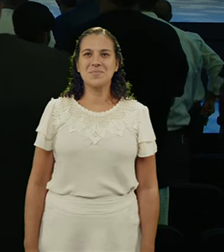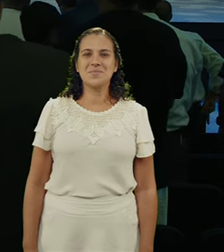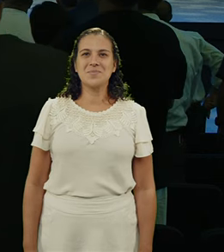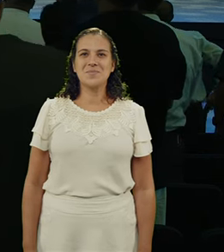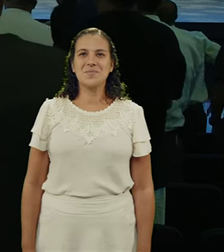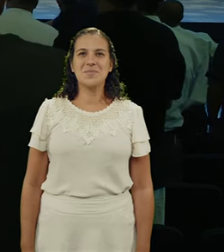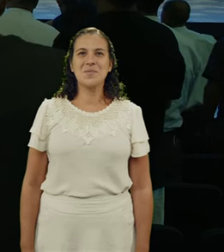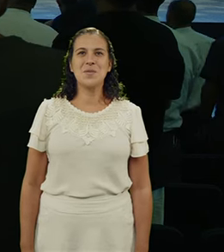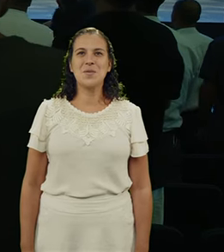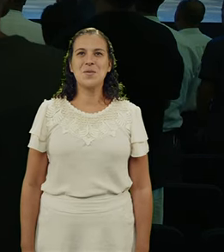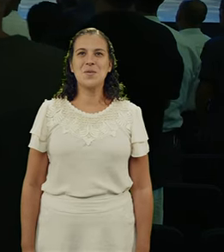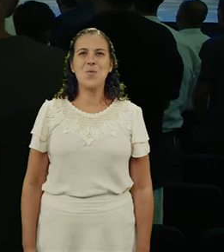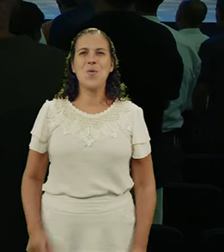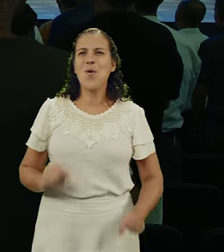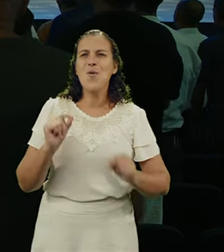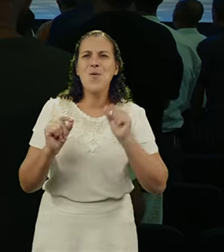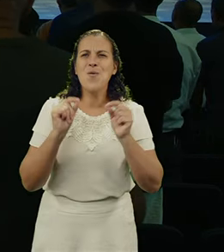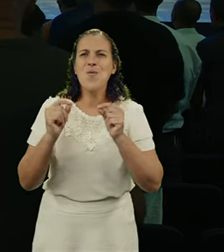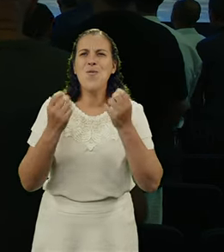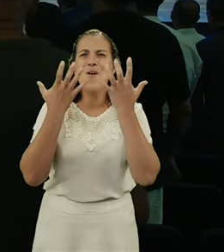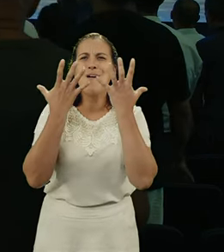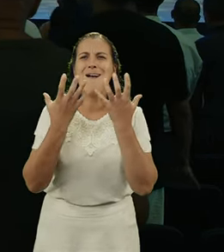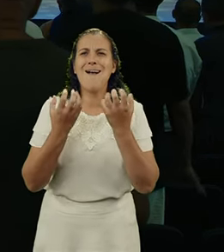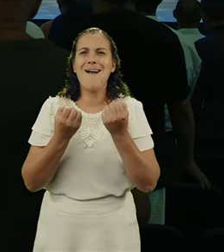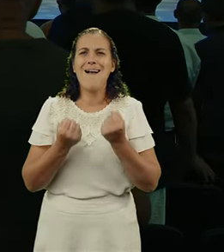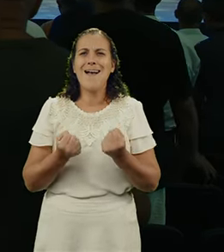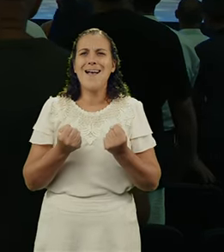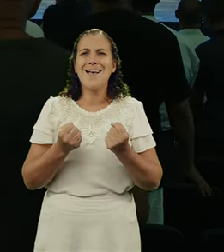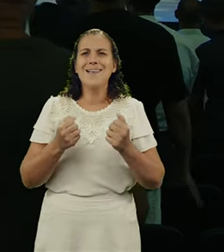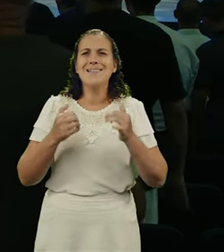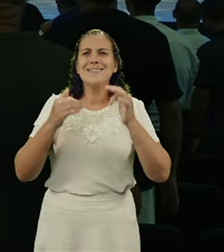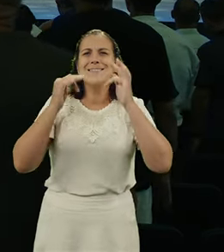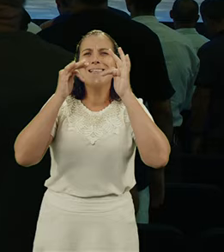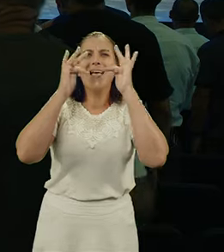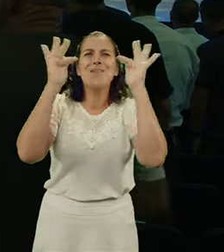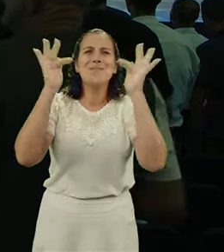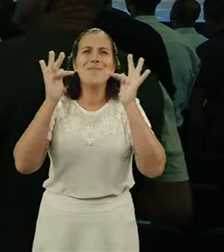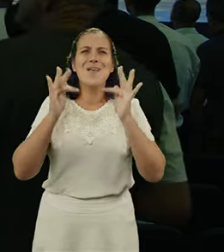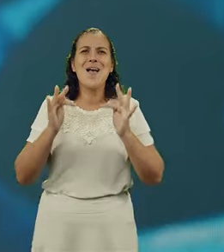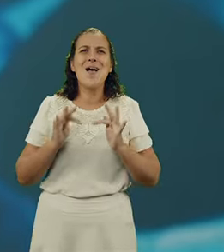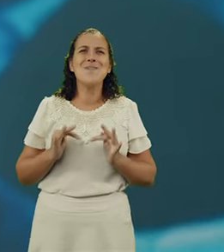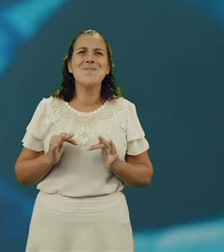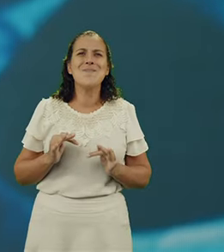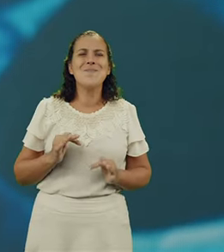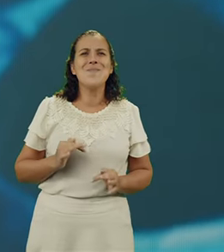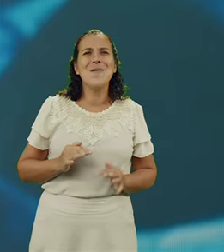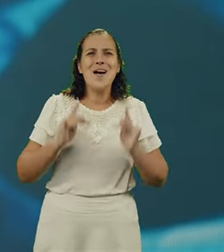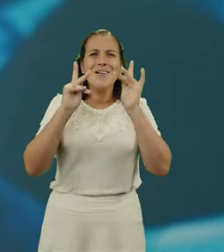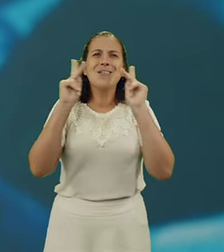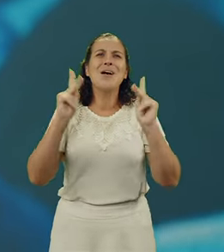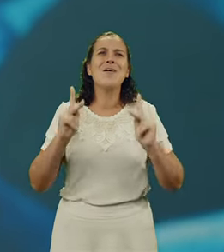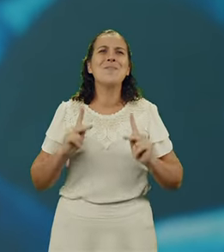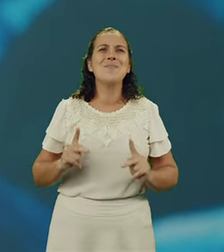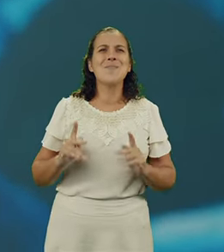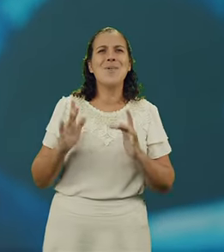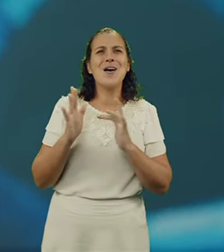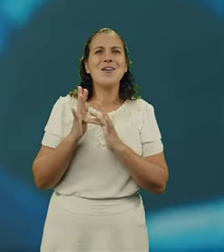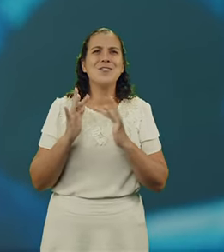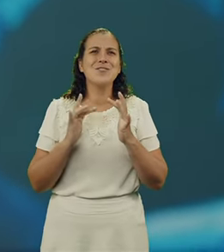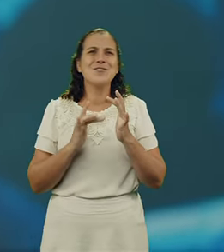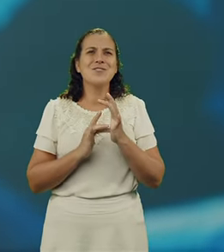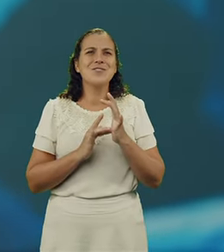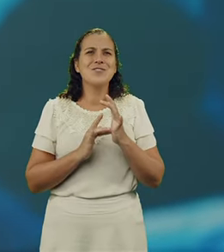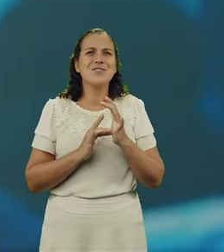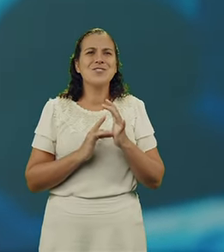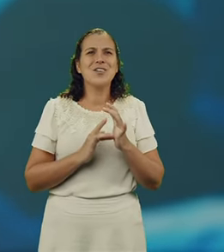Aceita a paz do Senhor, levante a voz da glória a Deus. Maravilha, que tarde maravilhosa, uma tarde especial para que nós venhamos aprender mais